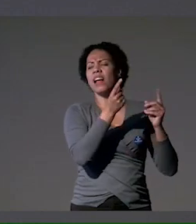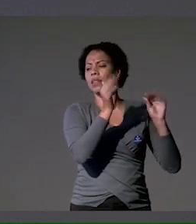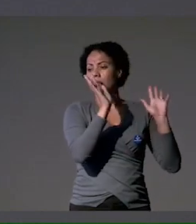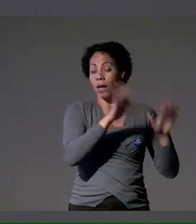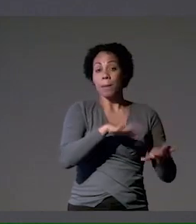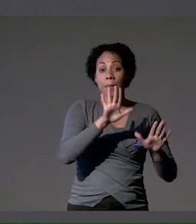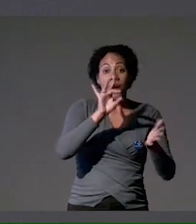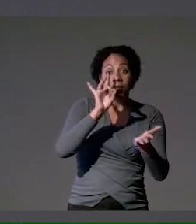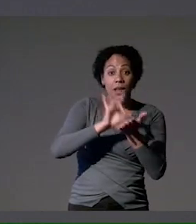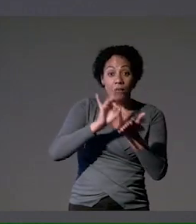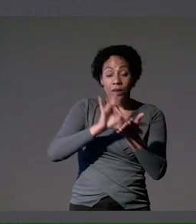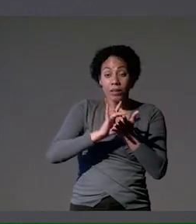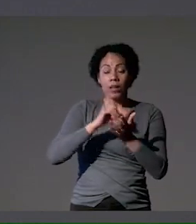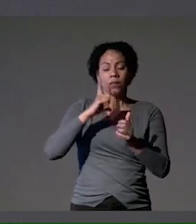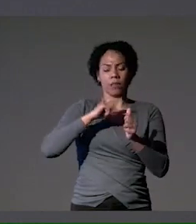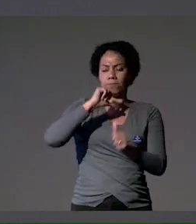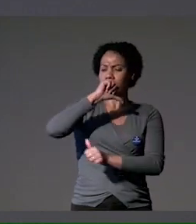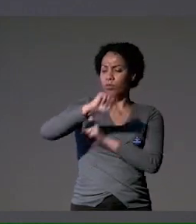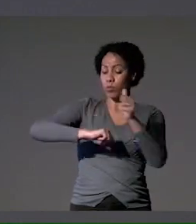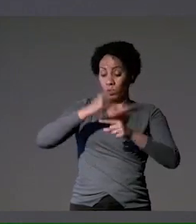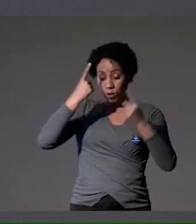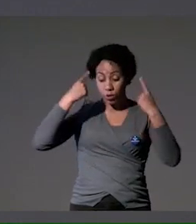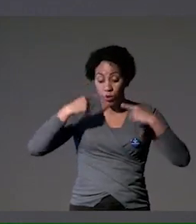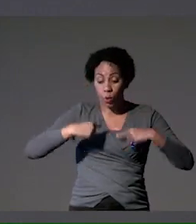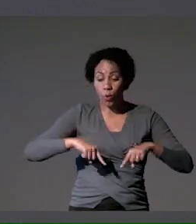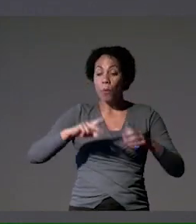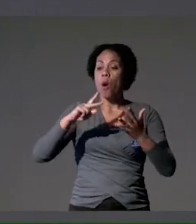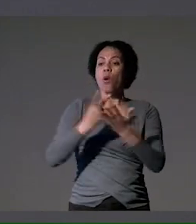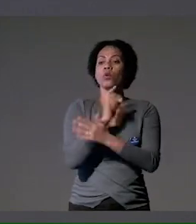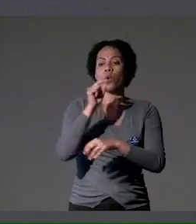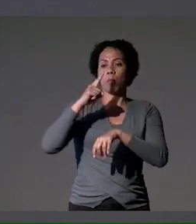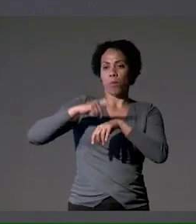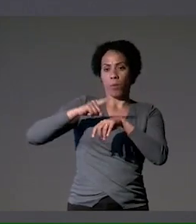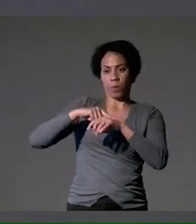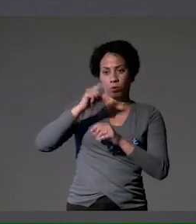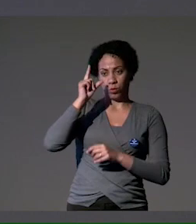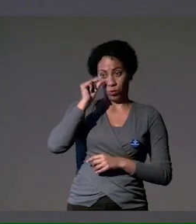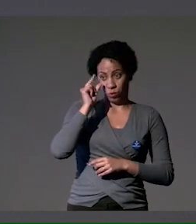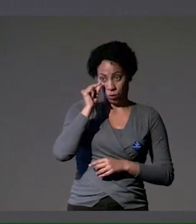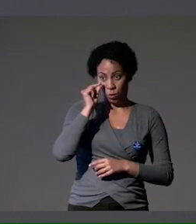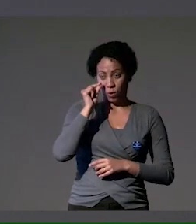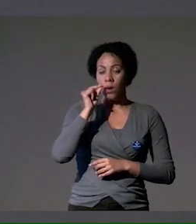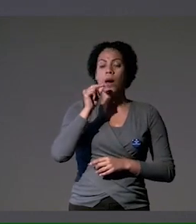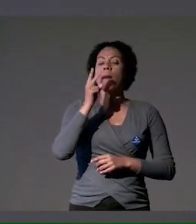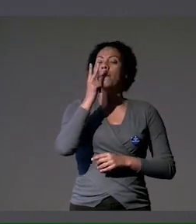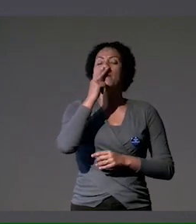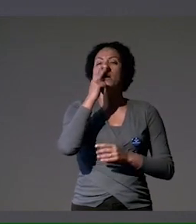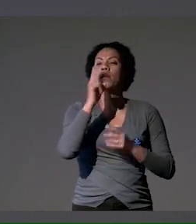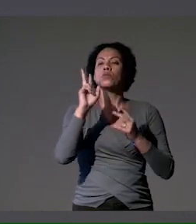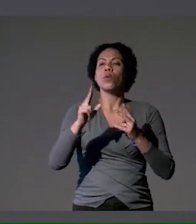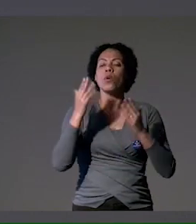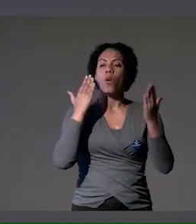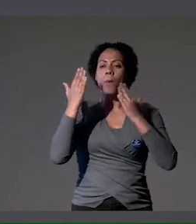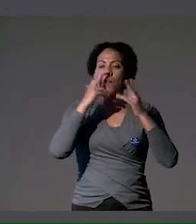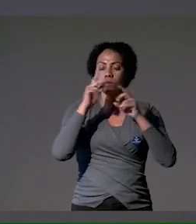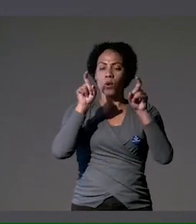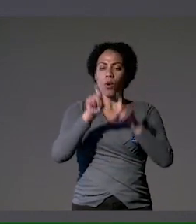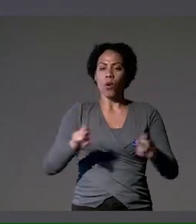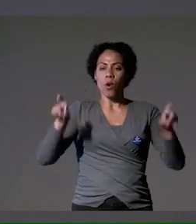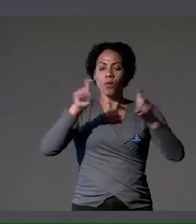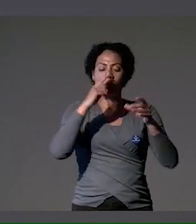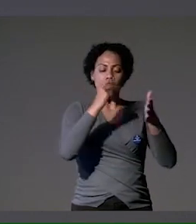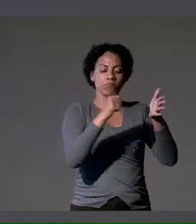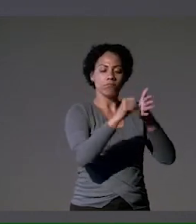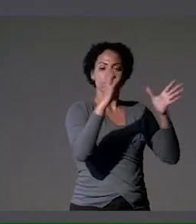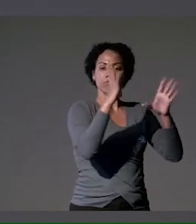muitas alterações do nosso corpo durante o nosso sono e funciona em larga escala como se desse um reset no computador. Então, estabiliza o